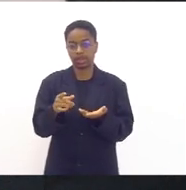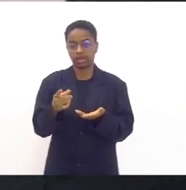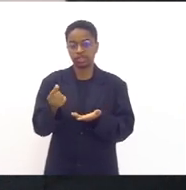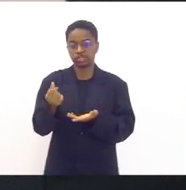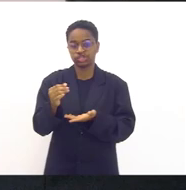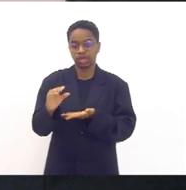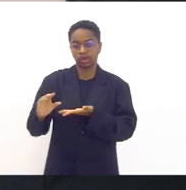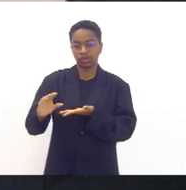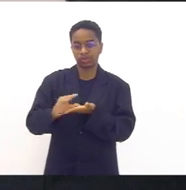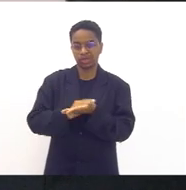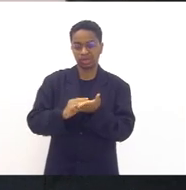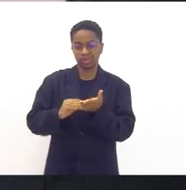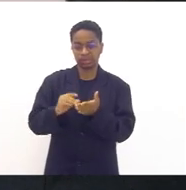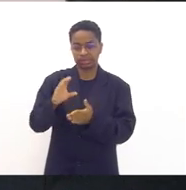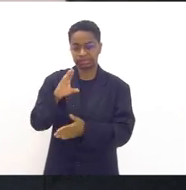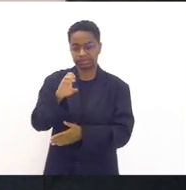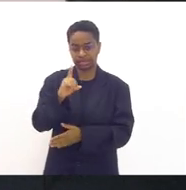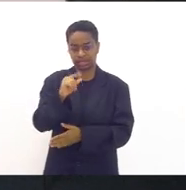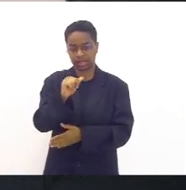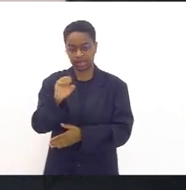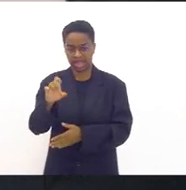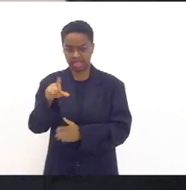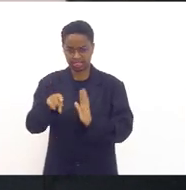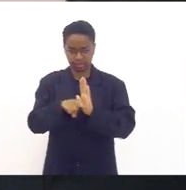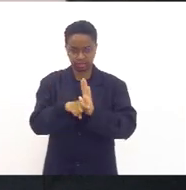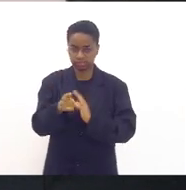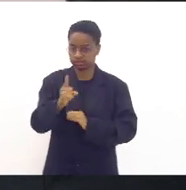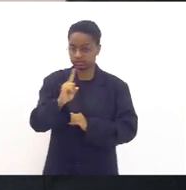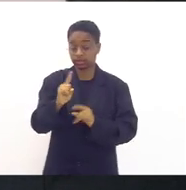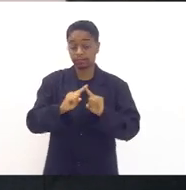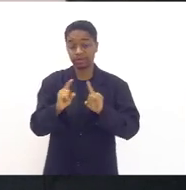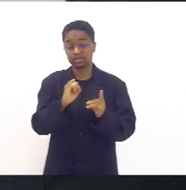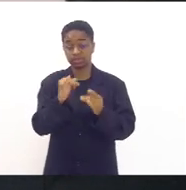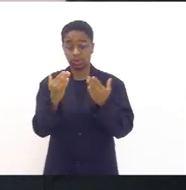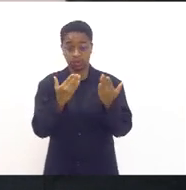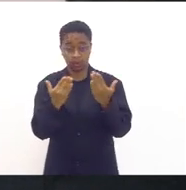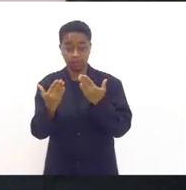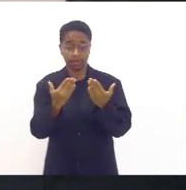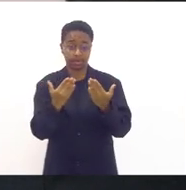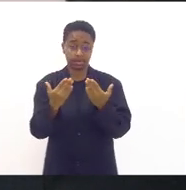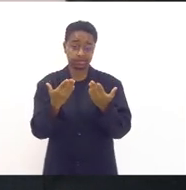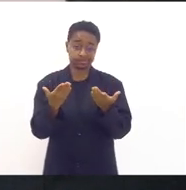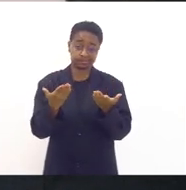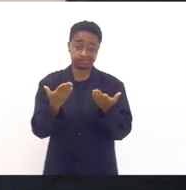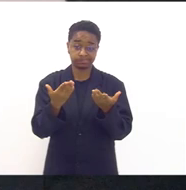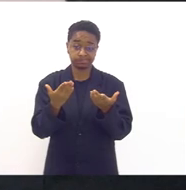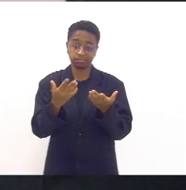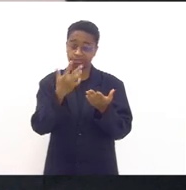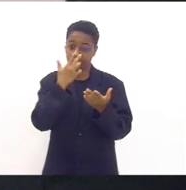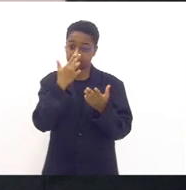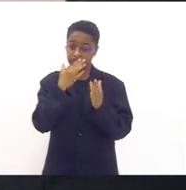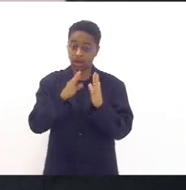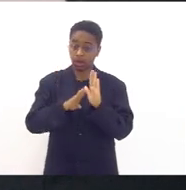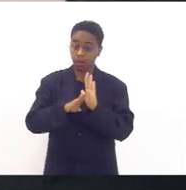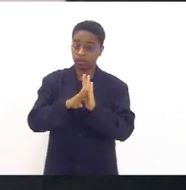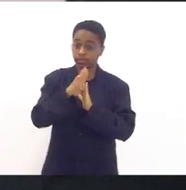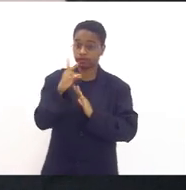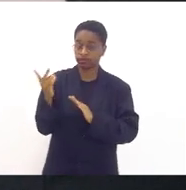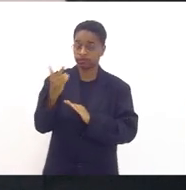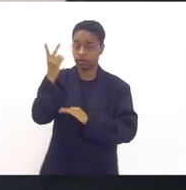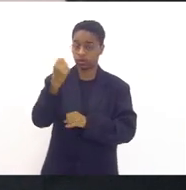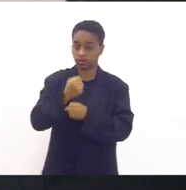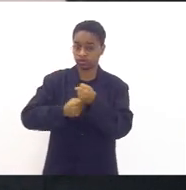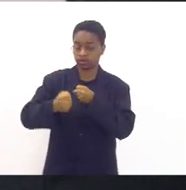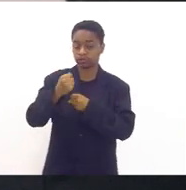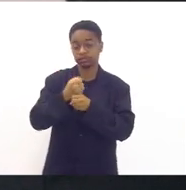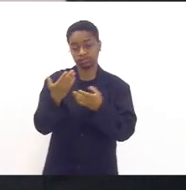algo negativo, né, mas, assim, em termos de comparação, ela tende a aumentar os valores obtidos no ano passado, então reflete um pouco aqui